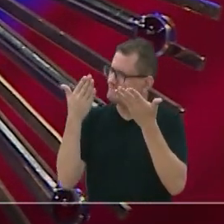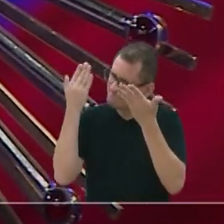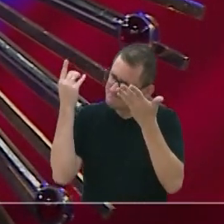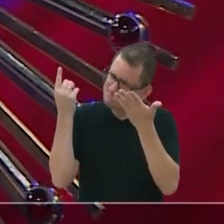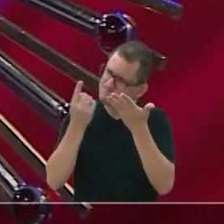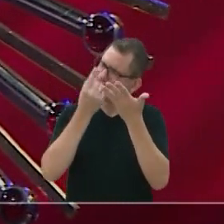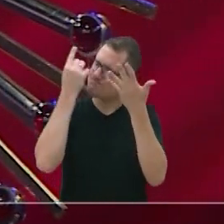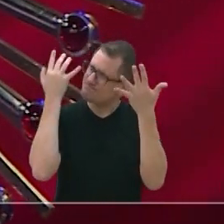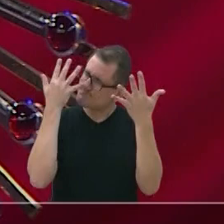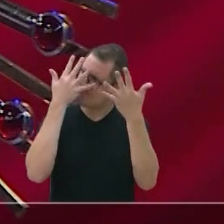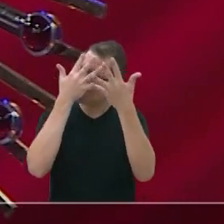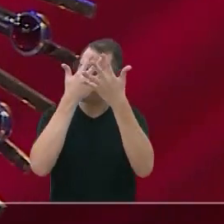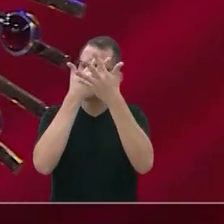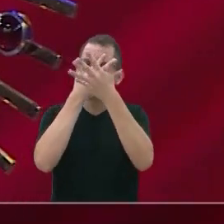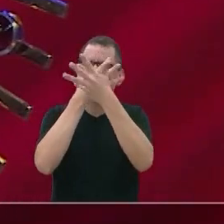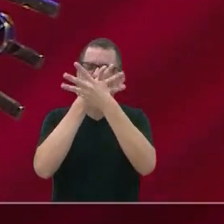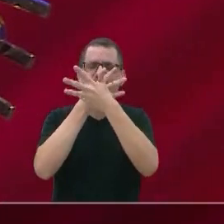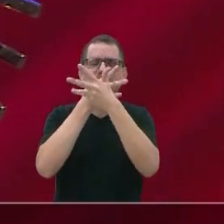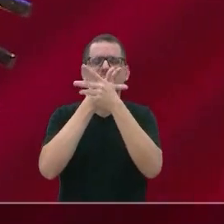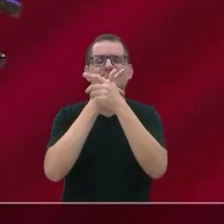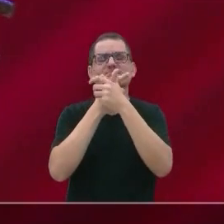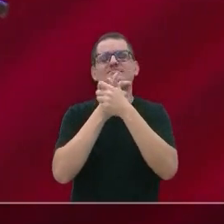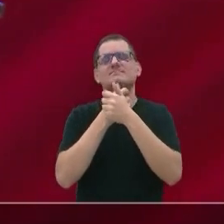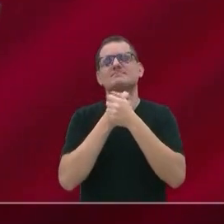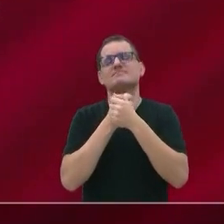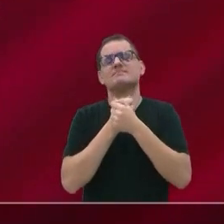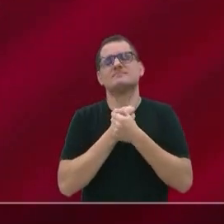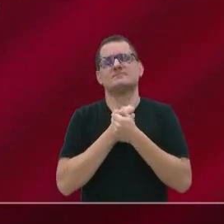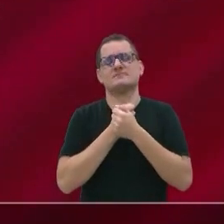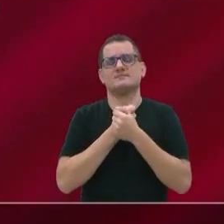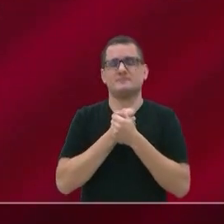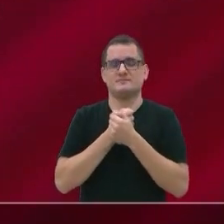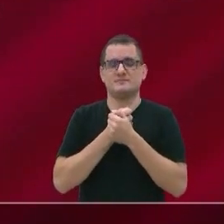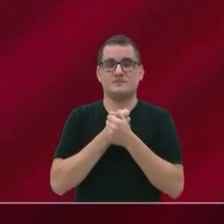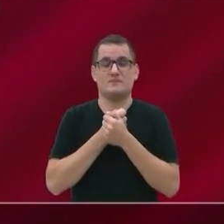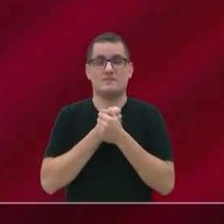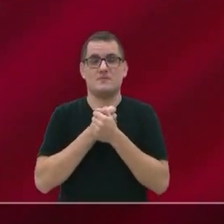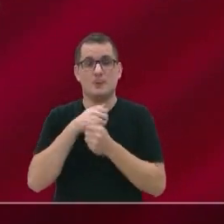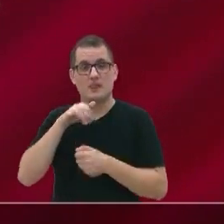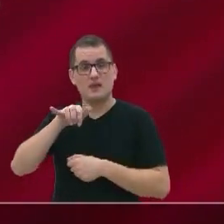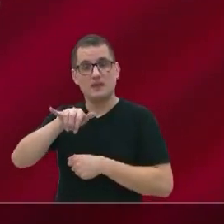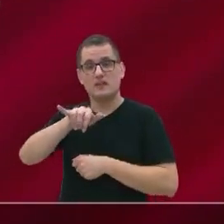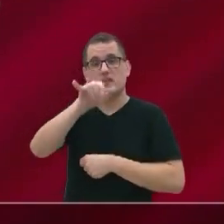és tão lindo, Yeshua, você.